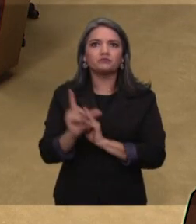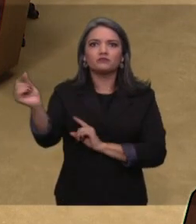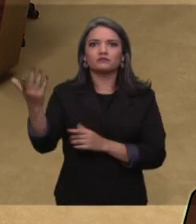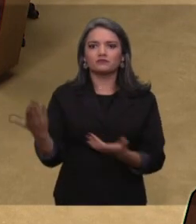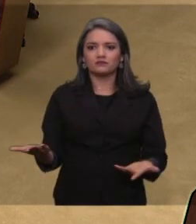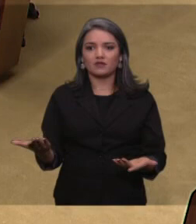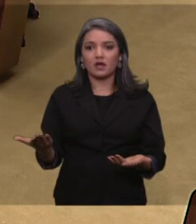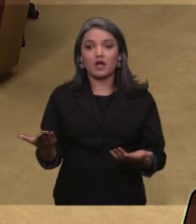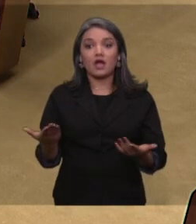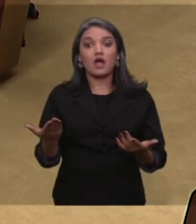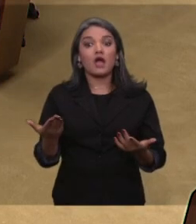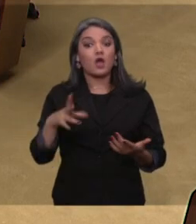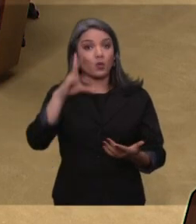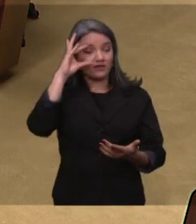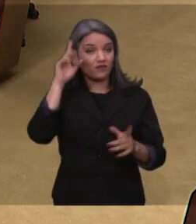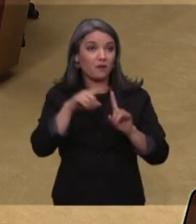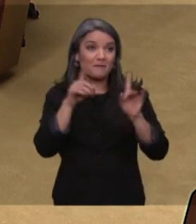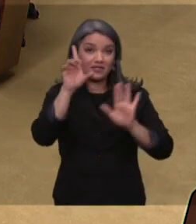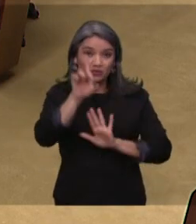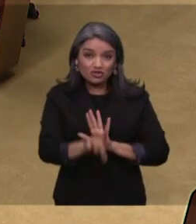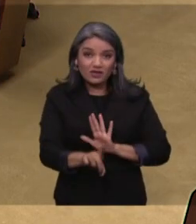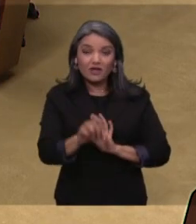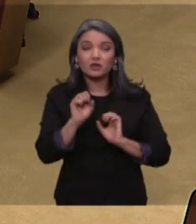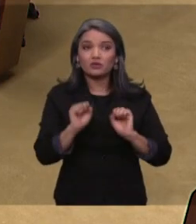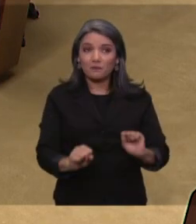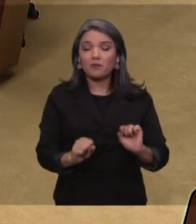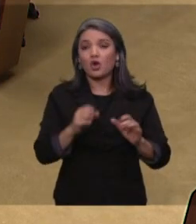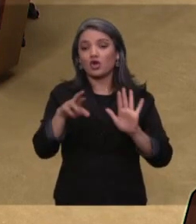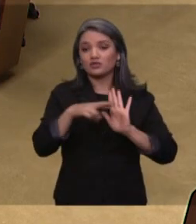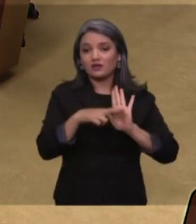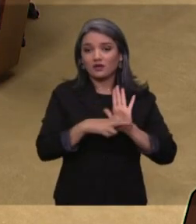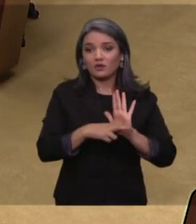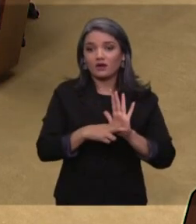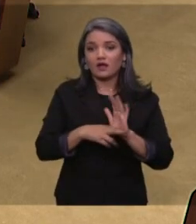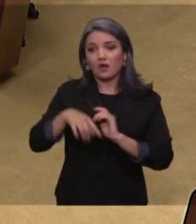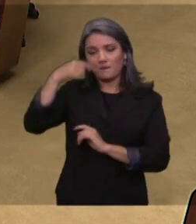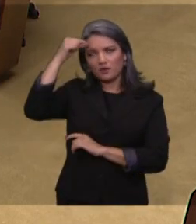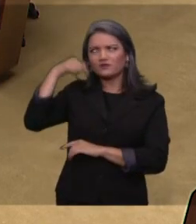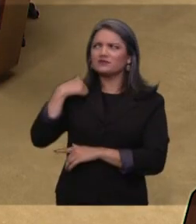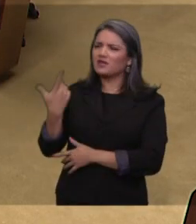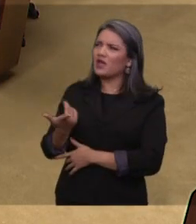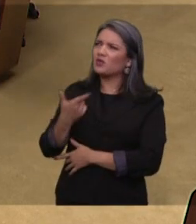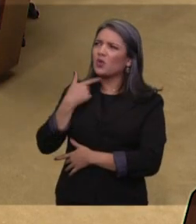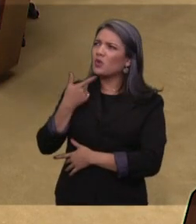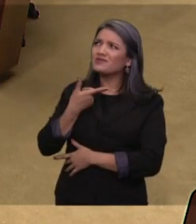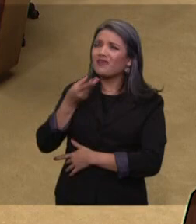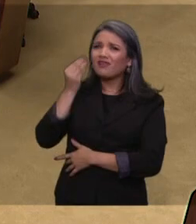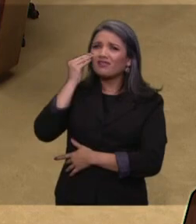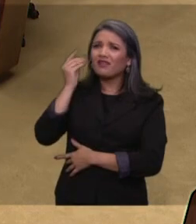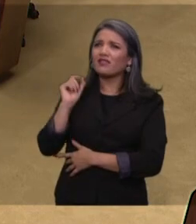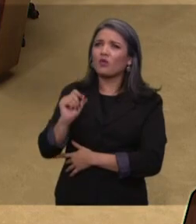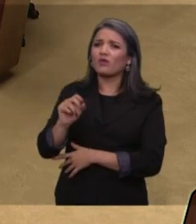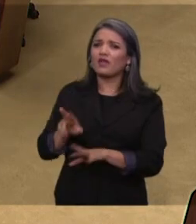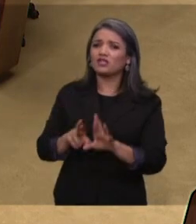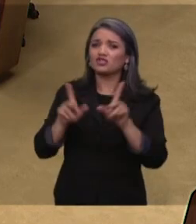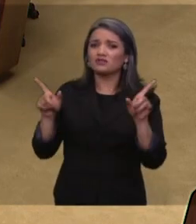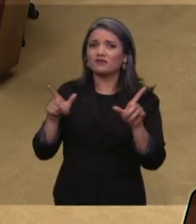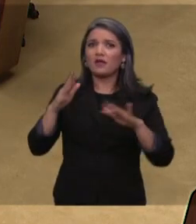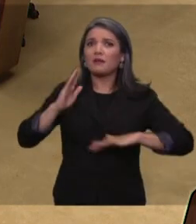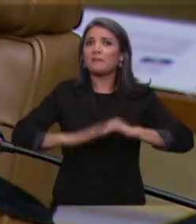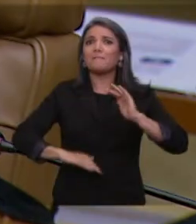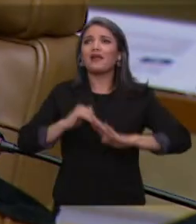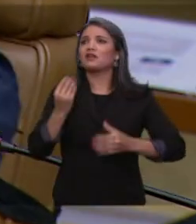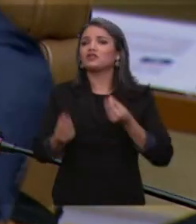pelo direito. Eu só não consegui entender, eu estou vendo Vossa Excelência com muito interesse. Agora, eu não consegui entender a distinção prática.